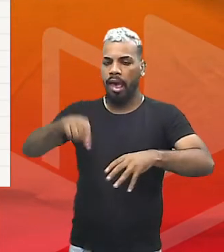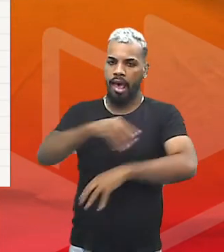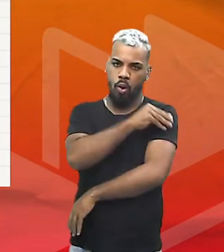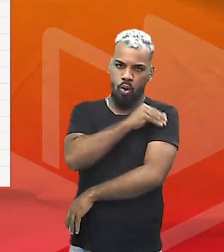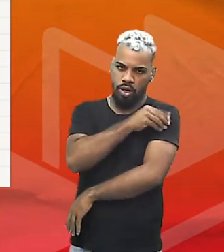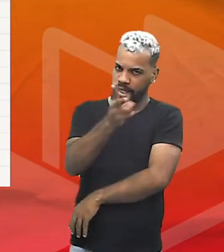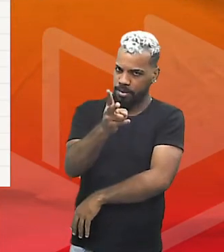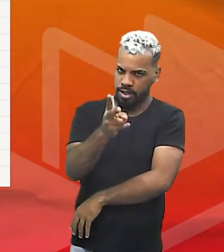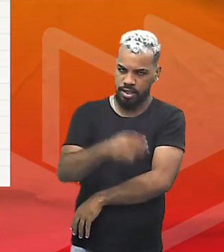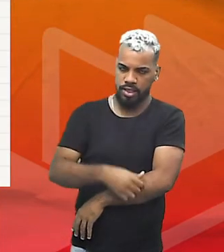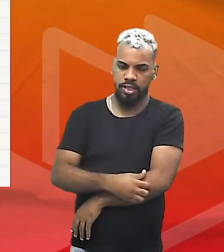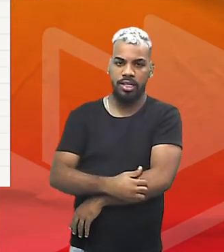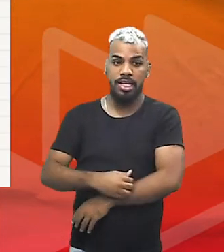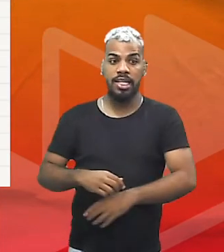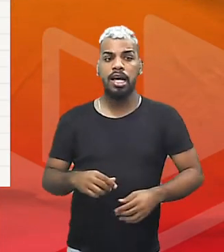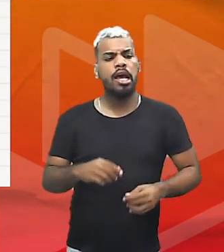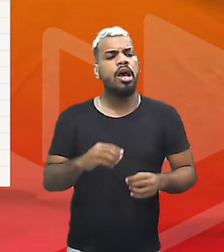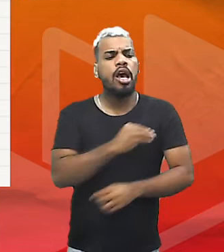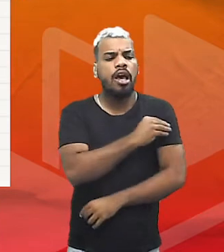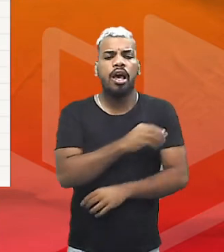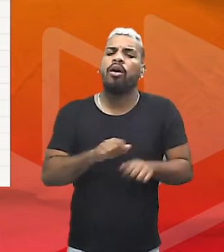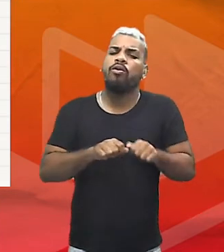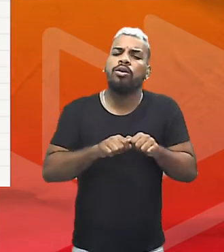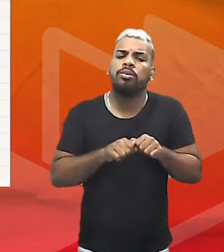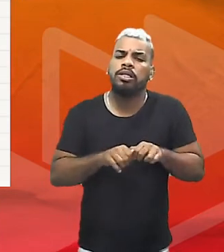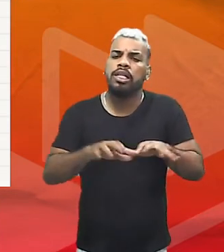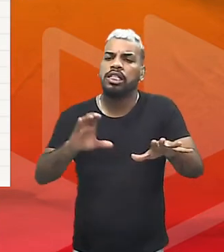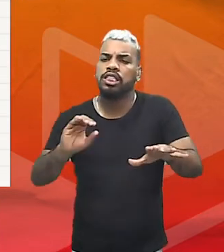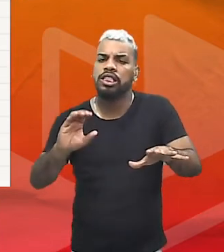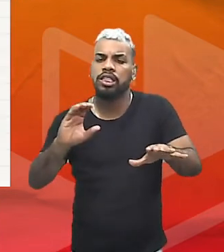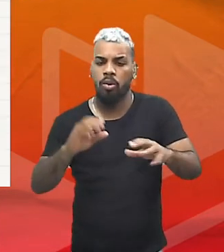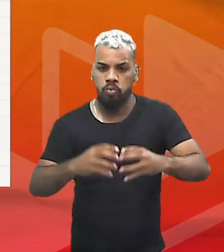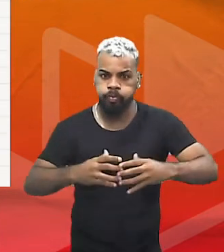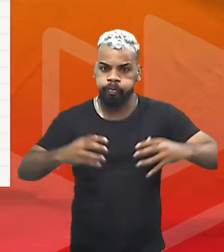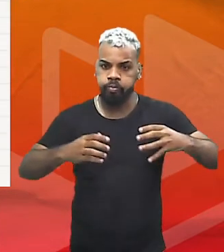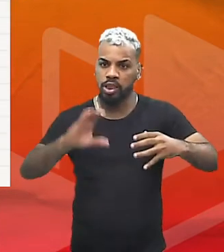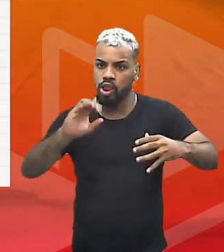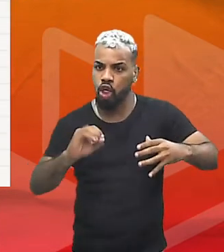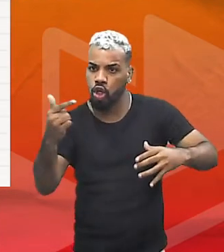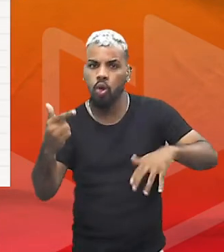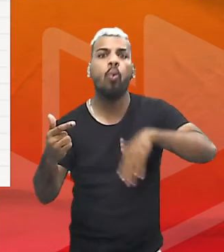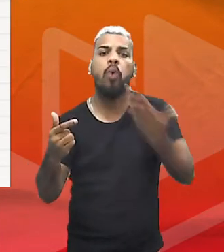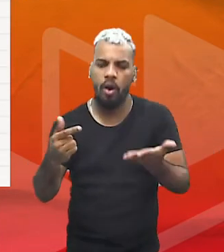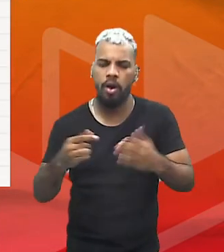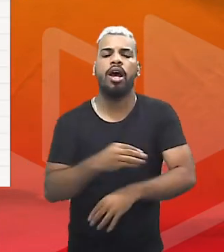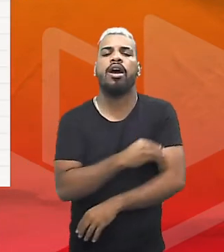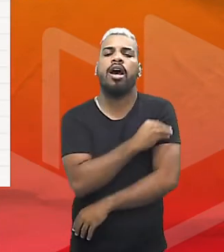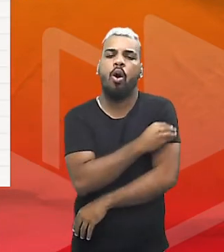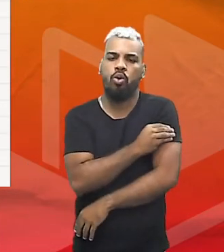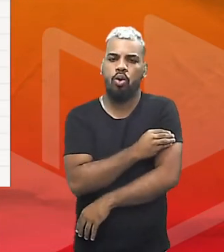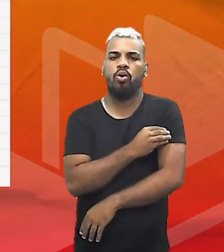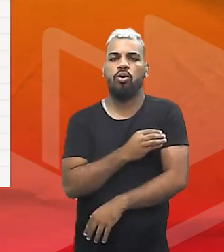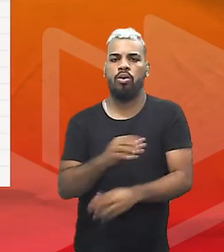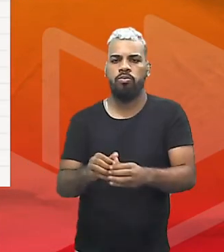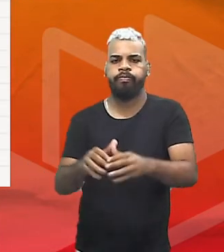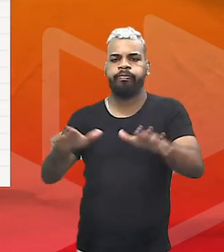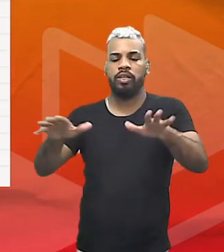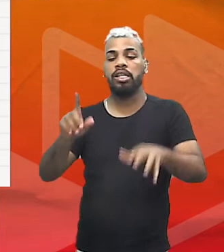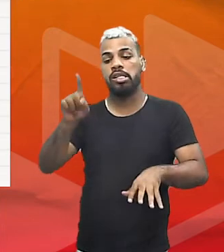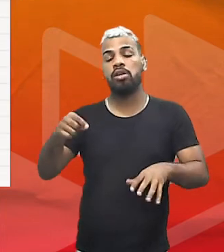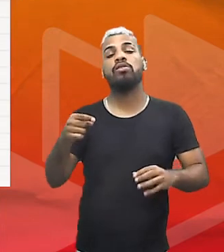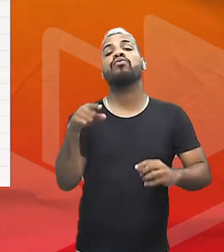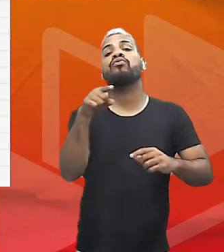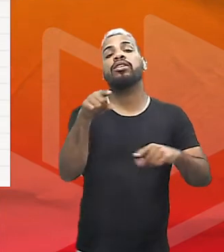o único tipo de fermentação que libera CO2 é a fermentação alcoólica agora na questão você também